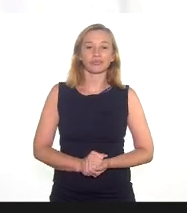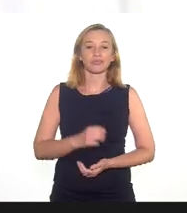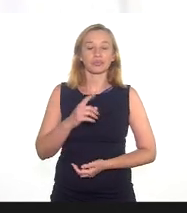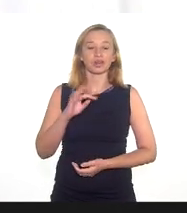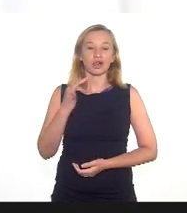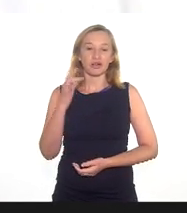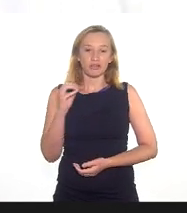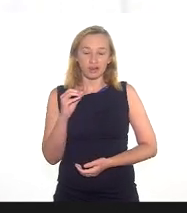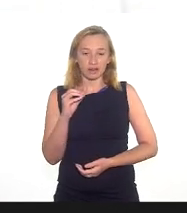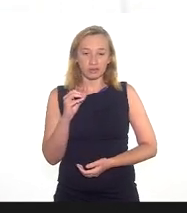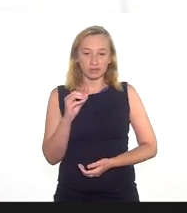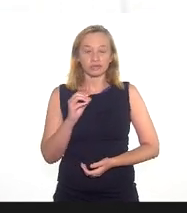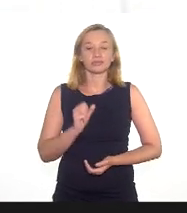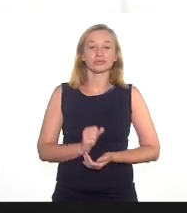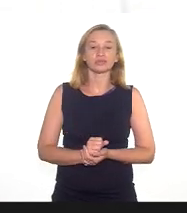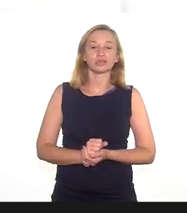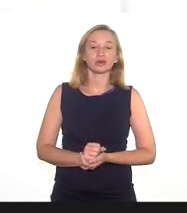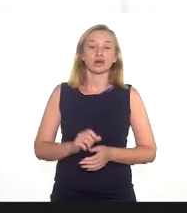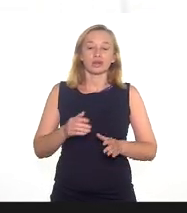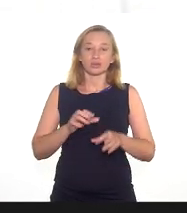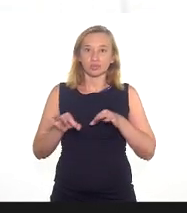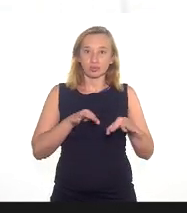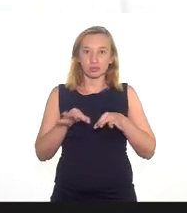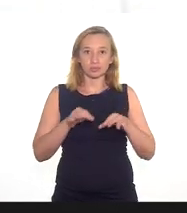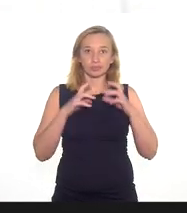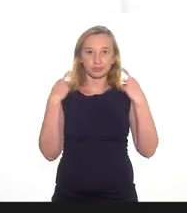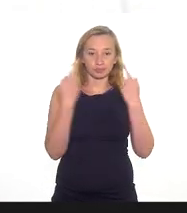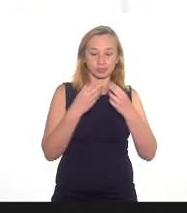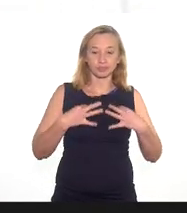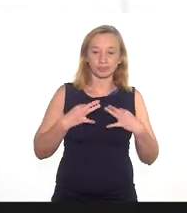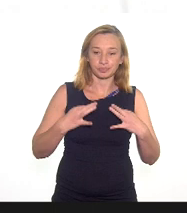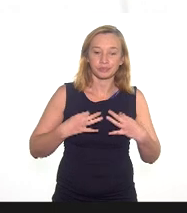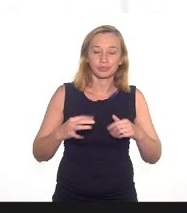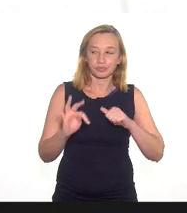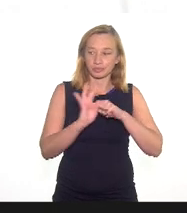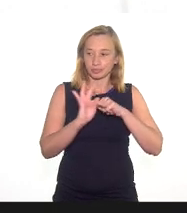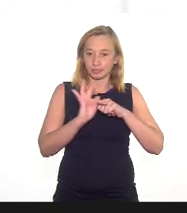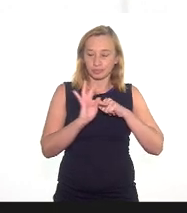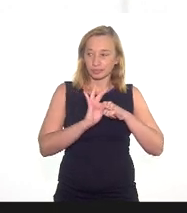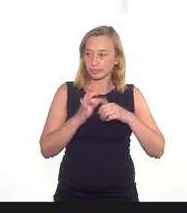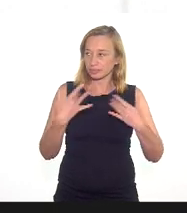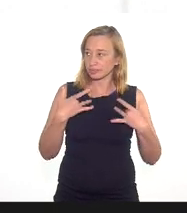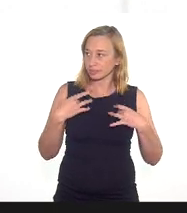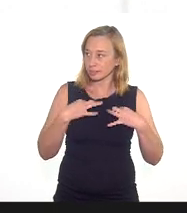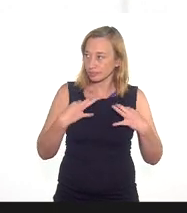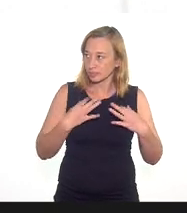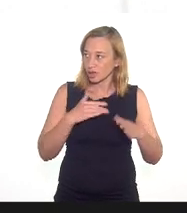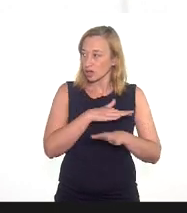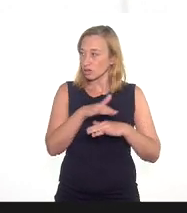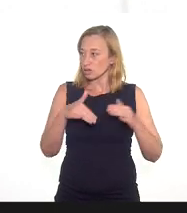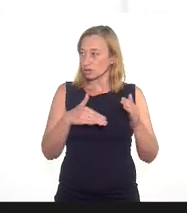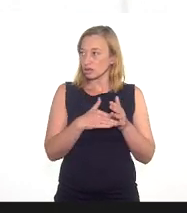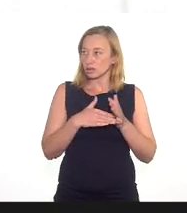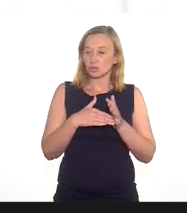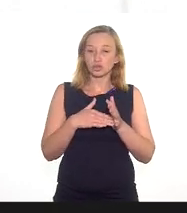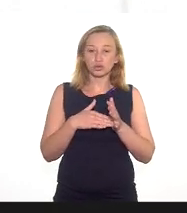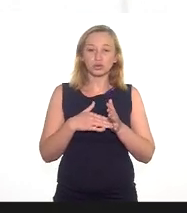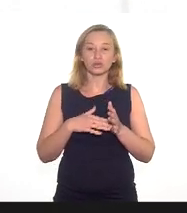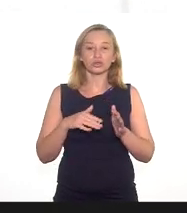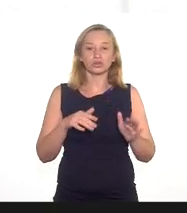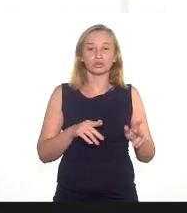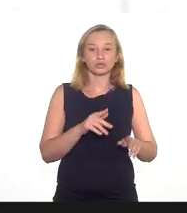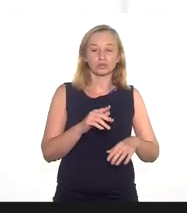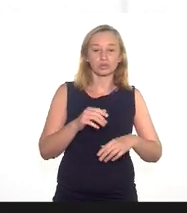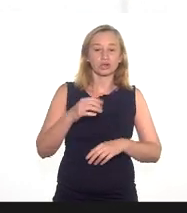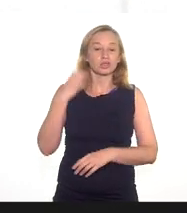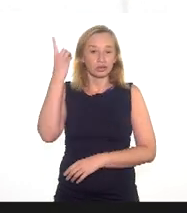Valdec Carneiro pela organização dessa reunião, colocar à disposição a FAETEC portas abertas para todos os deputados, professores,